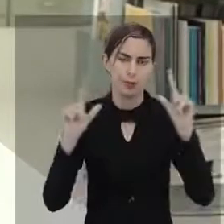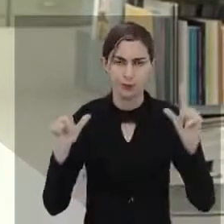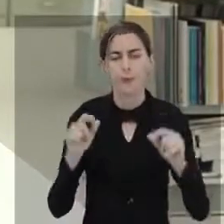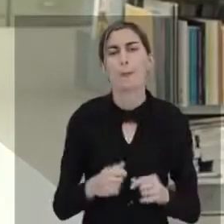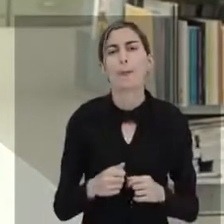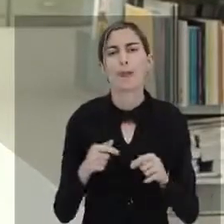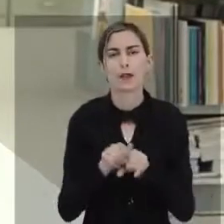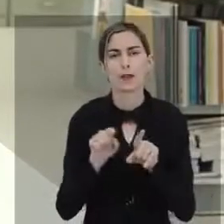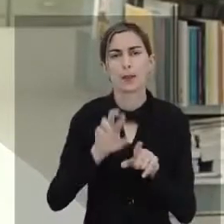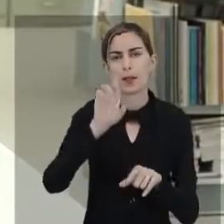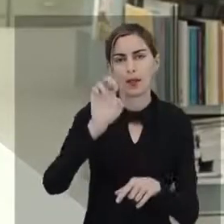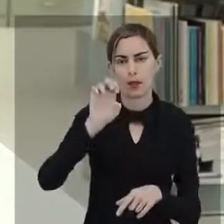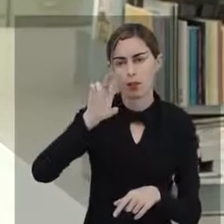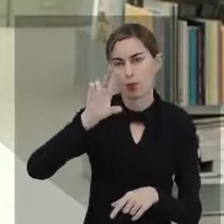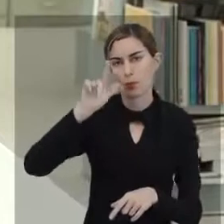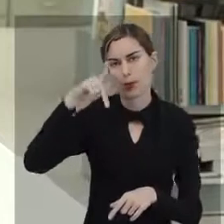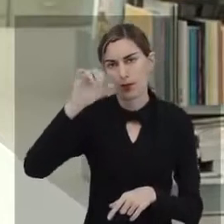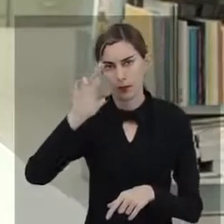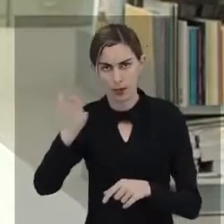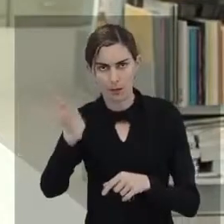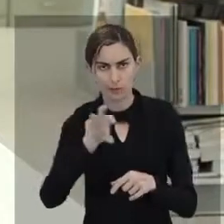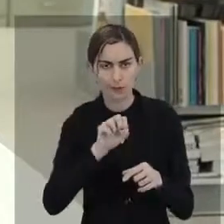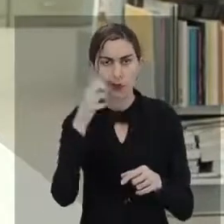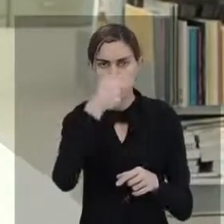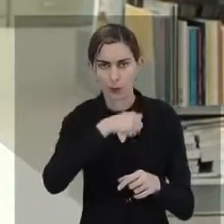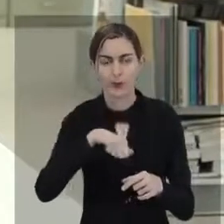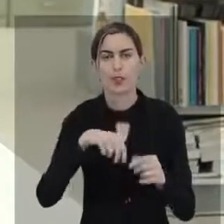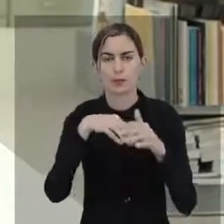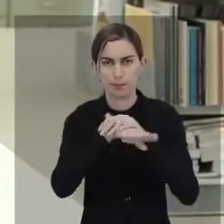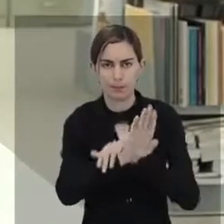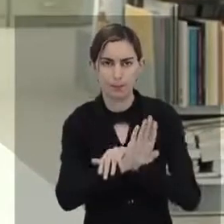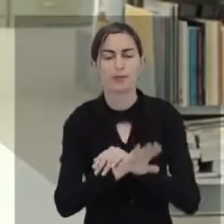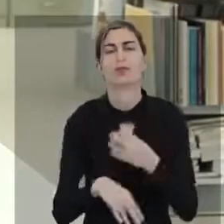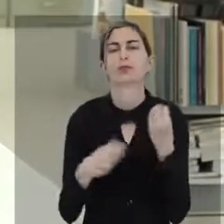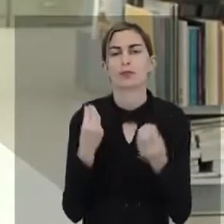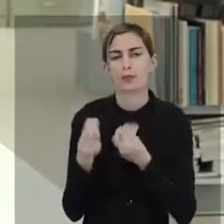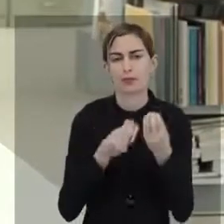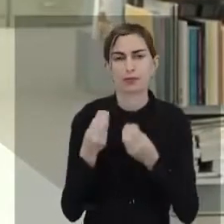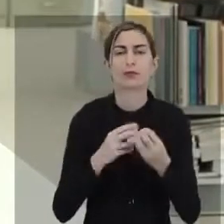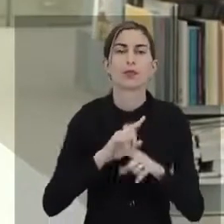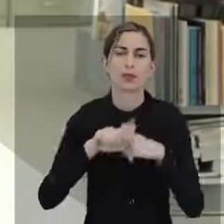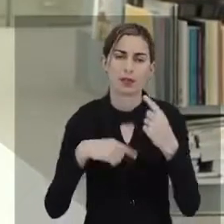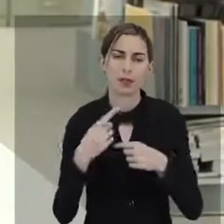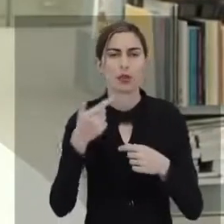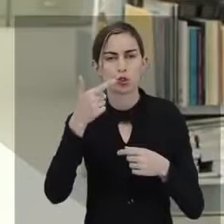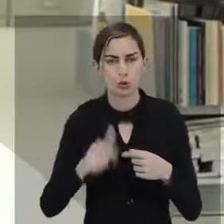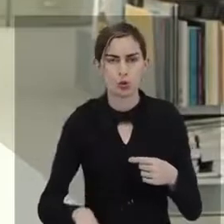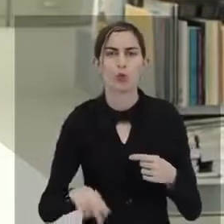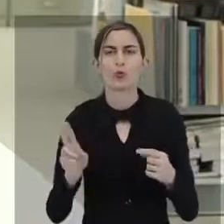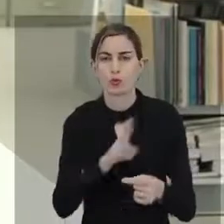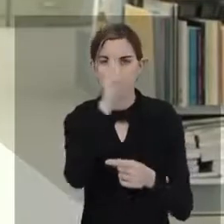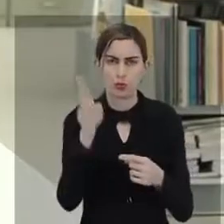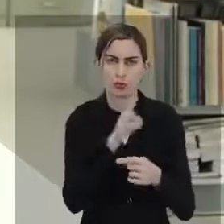gente recuperar a referência do Shared Preference, inserir a informação e depois como a gente recupera a referência e faz